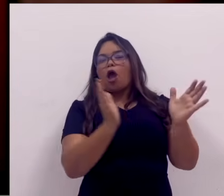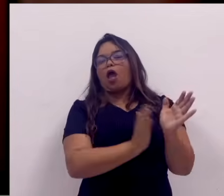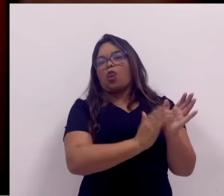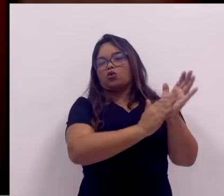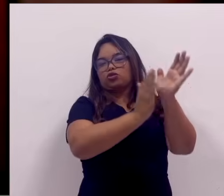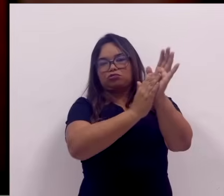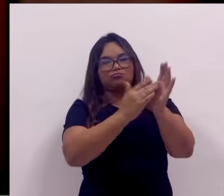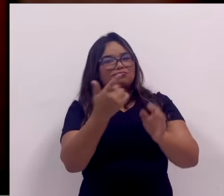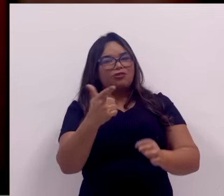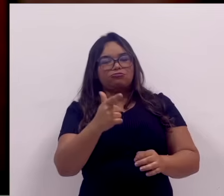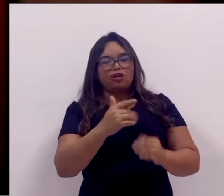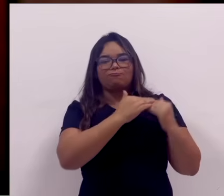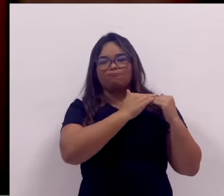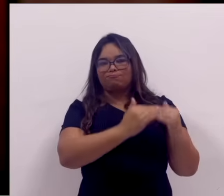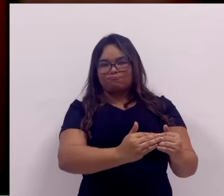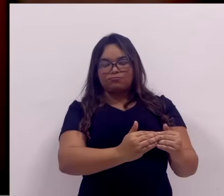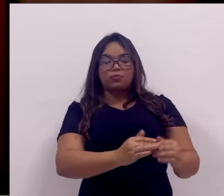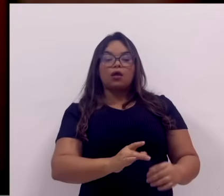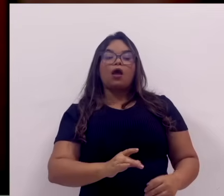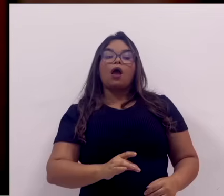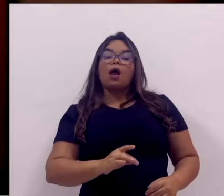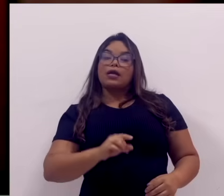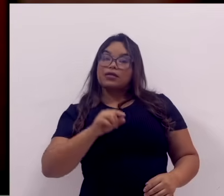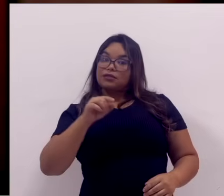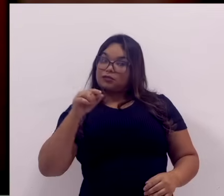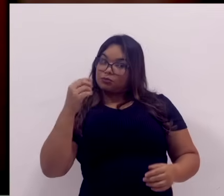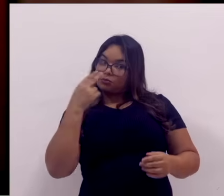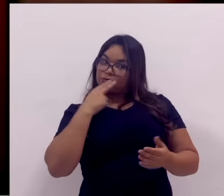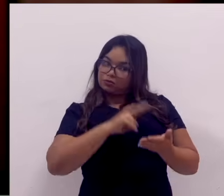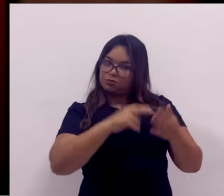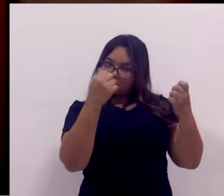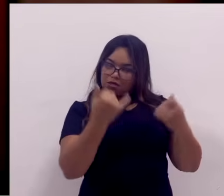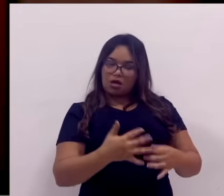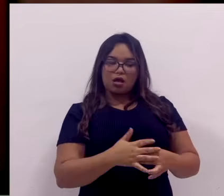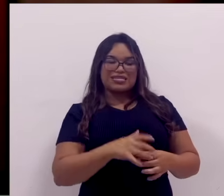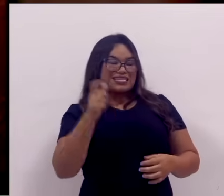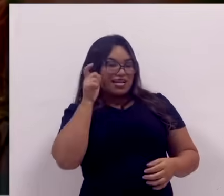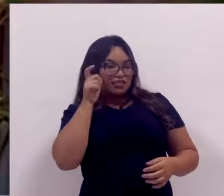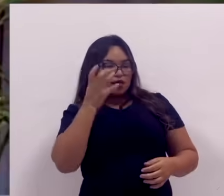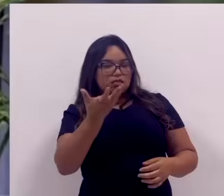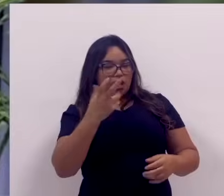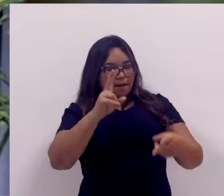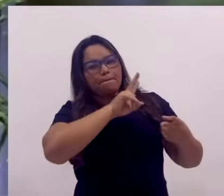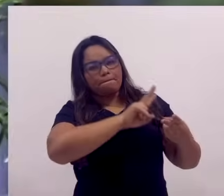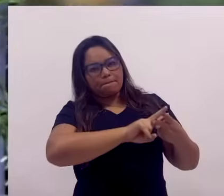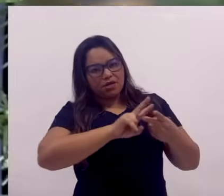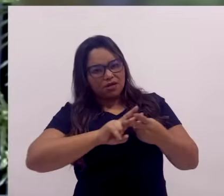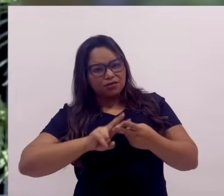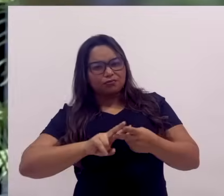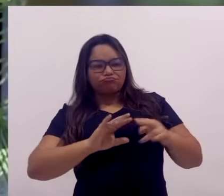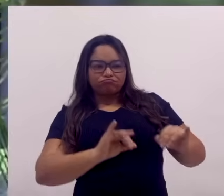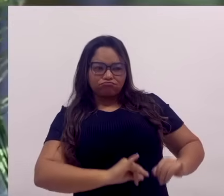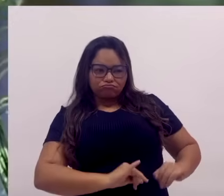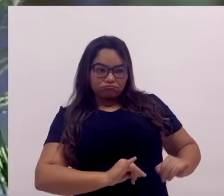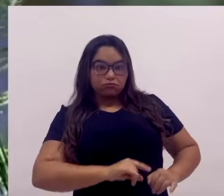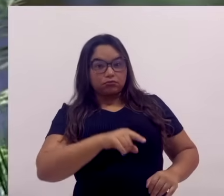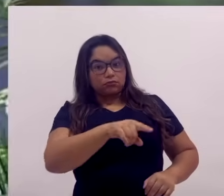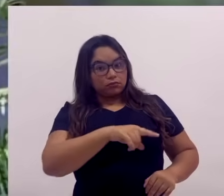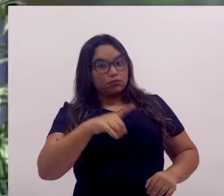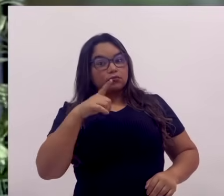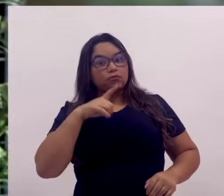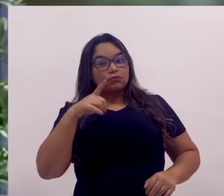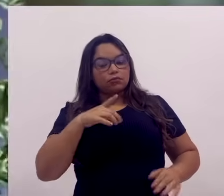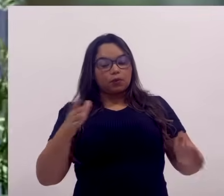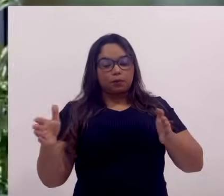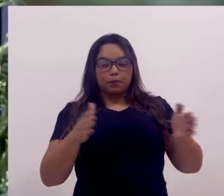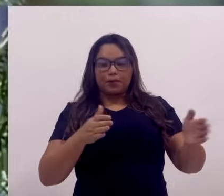lançará alguns de vós na prisão, para que sejais tentados, e tereis uma tribulação de 10 dias. Aí temos um período